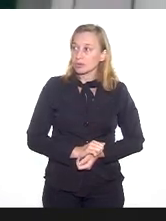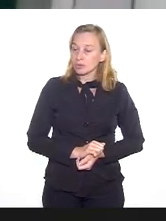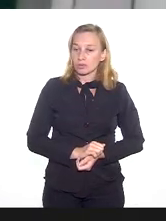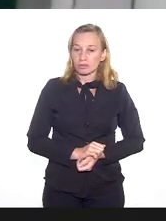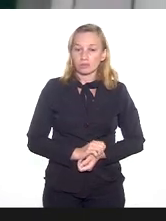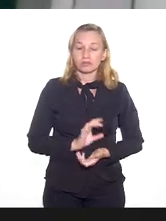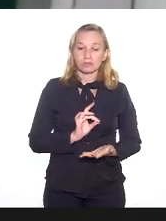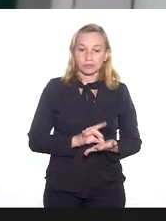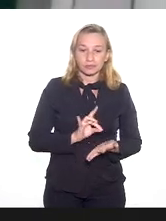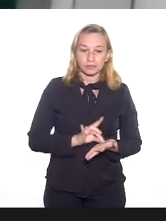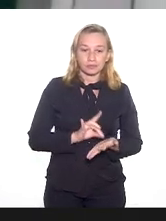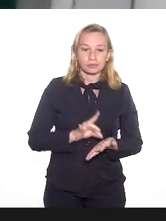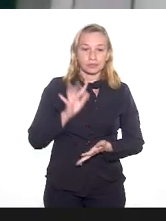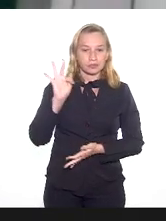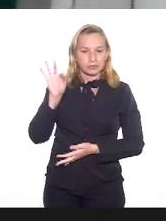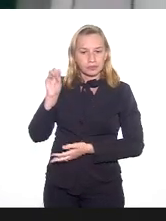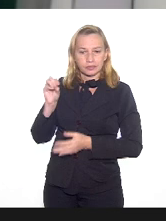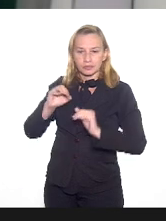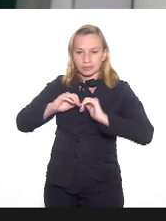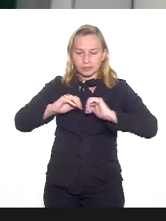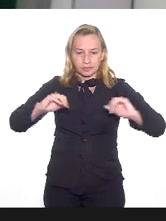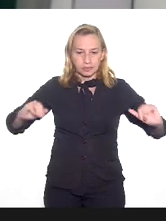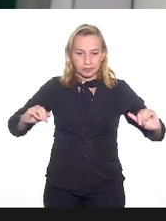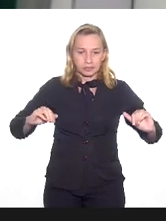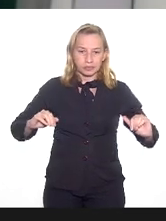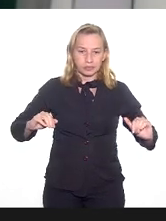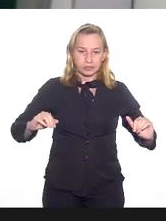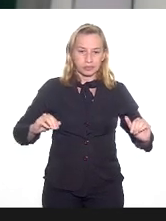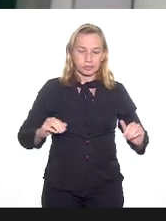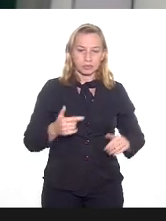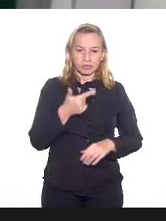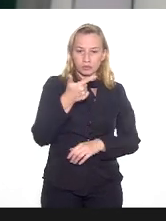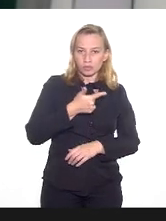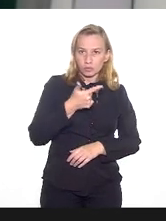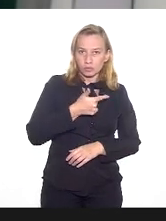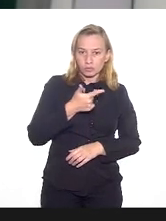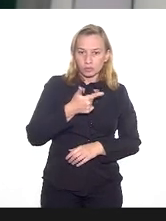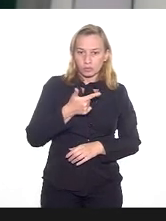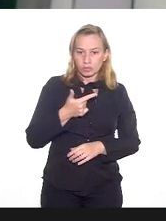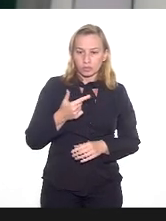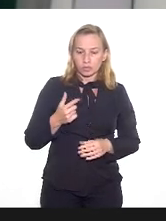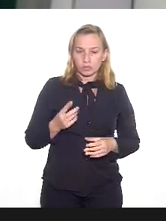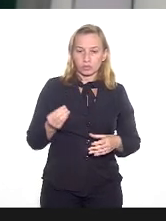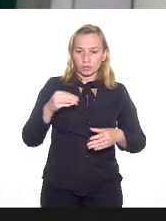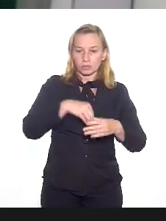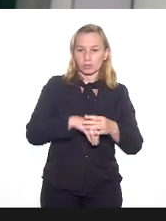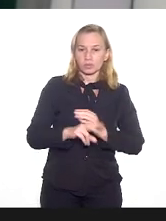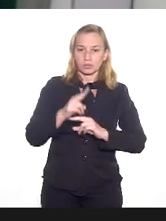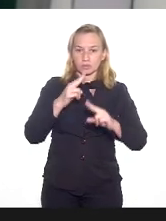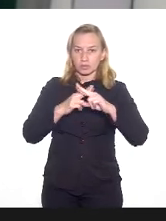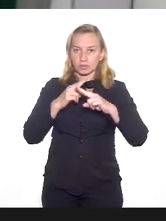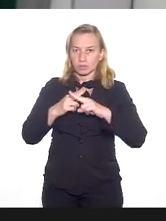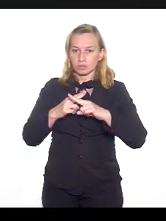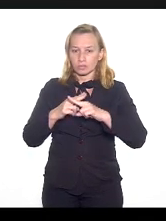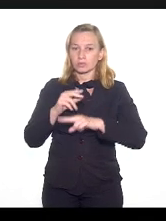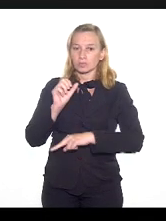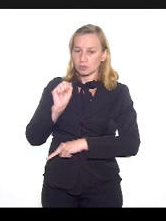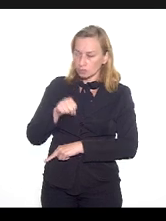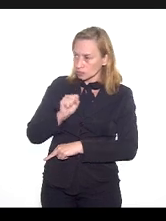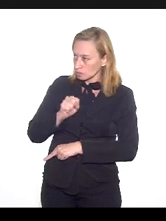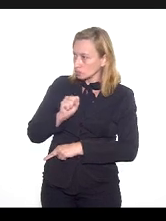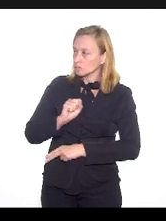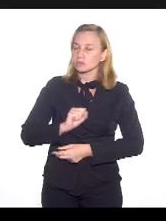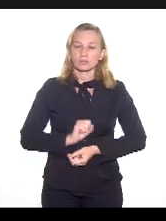Na verdade, Flávio, deputado Flávio, desmembra o item 2 e acrescenta o item relativo à Caixa Econômica Federal.